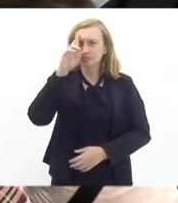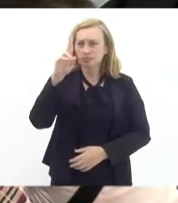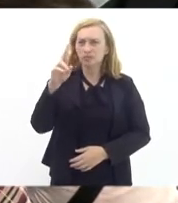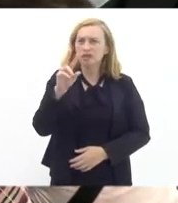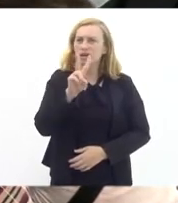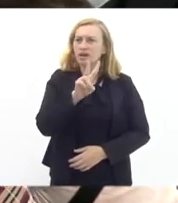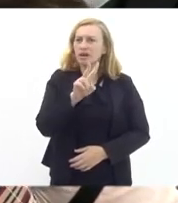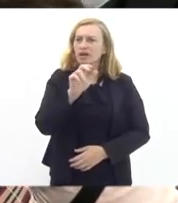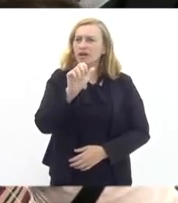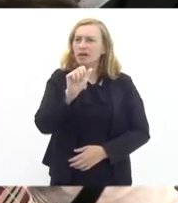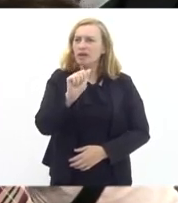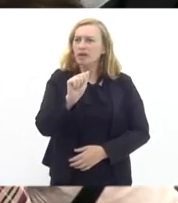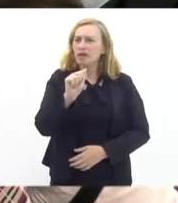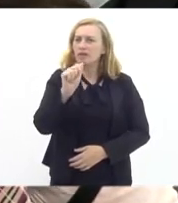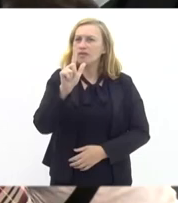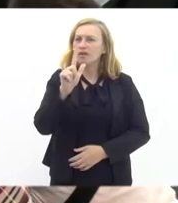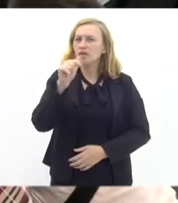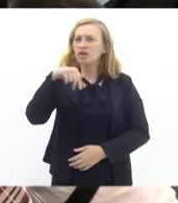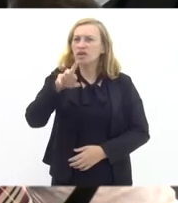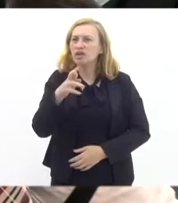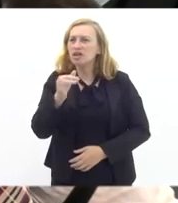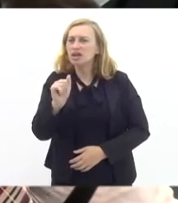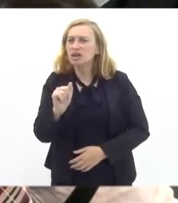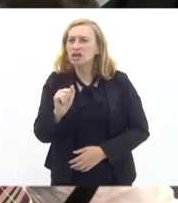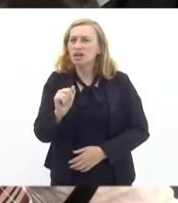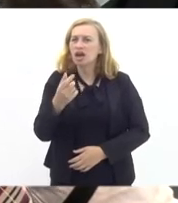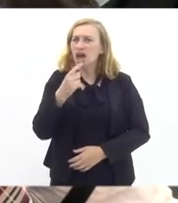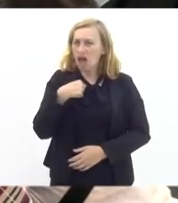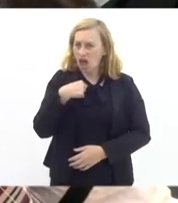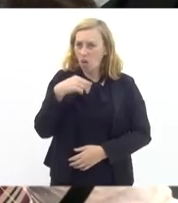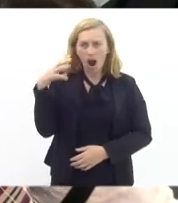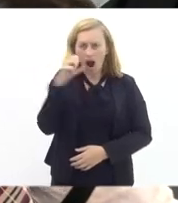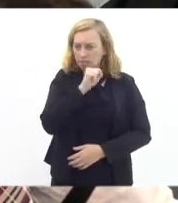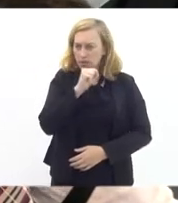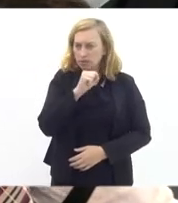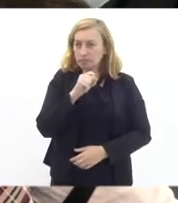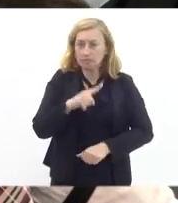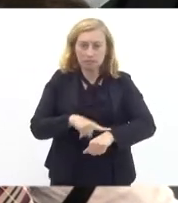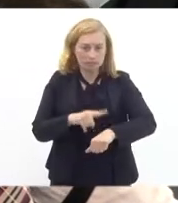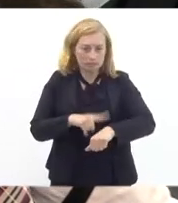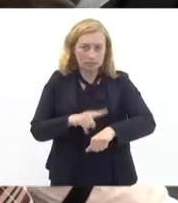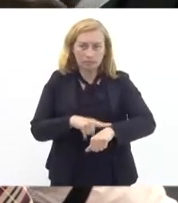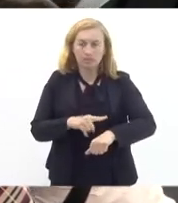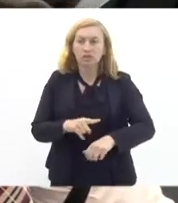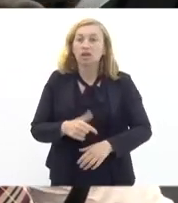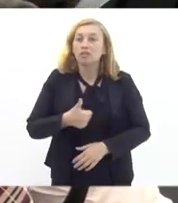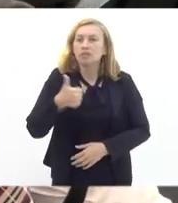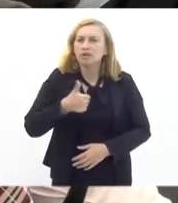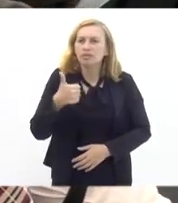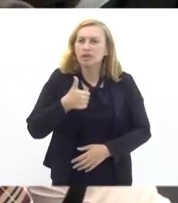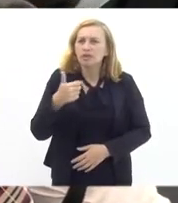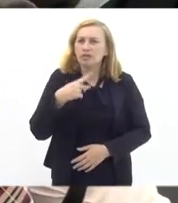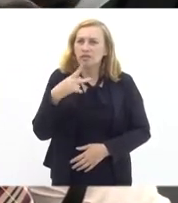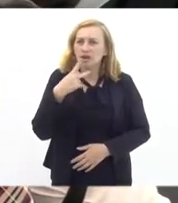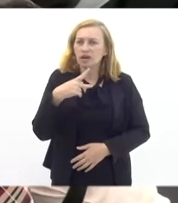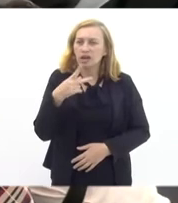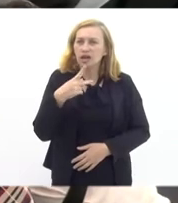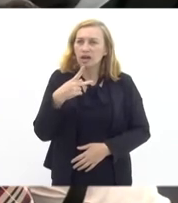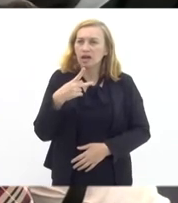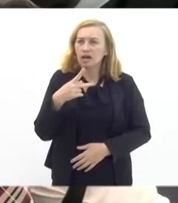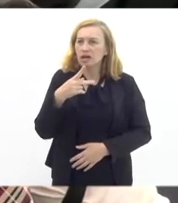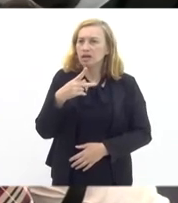está presente, se possível. Não, vou ser muito rápida. Para eu poder encerrar, porque já está. Primeiro, eu vou falar com os